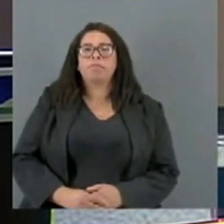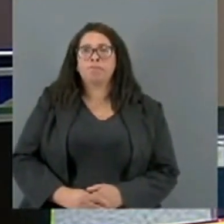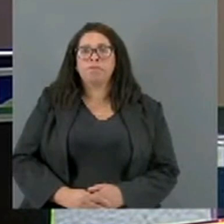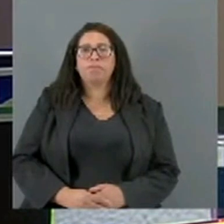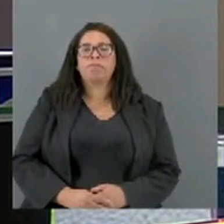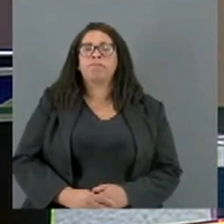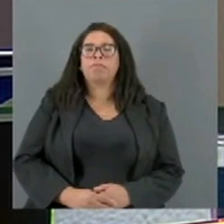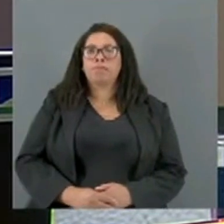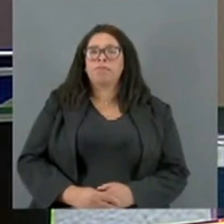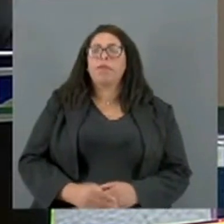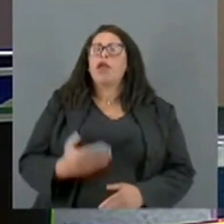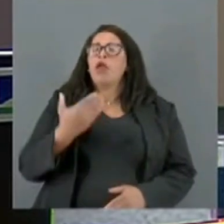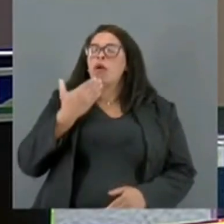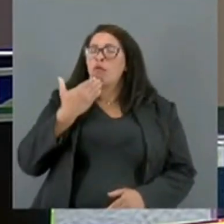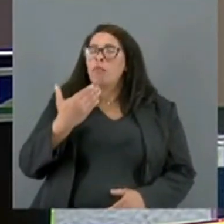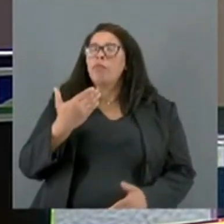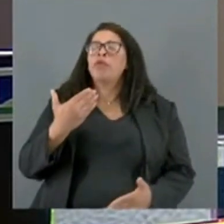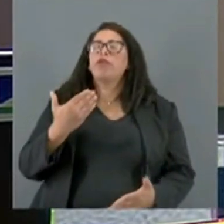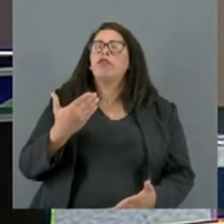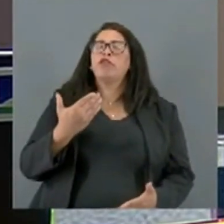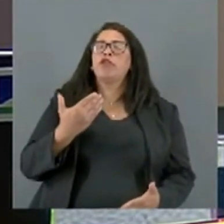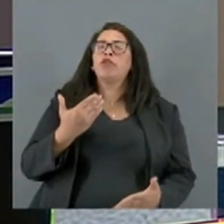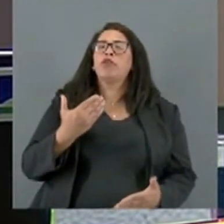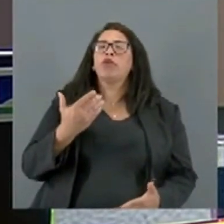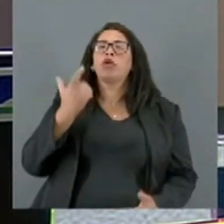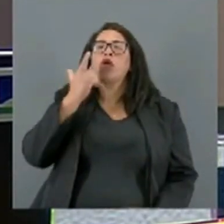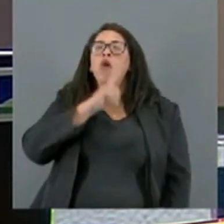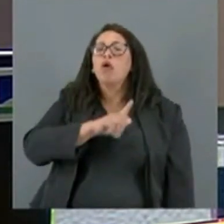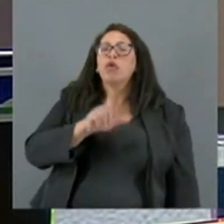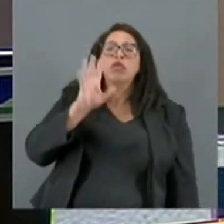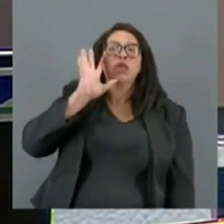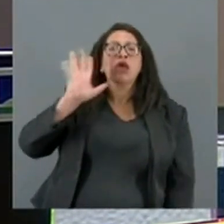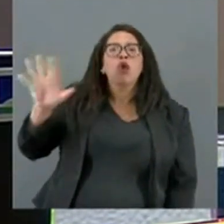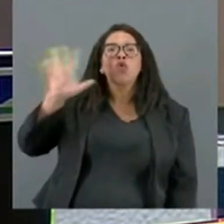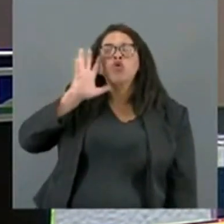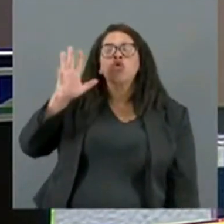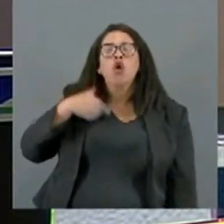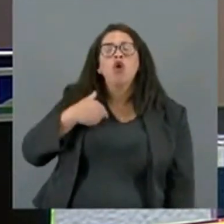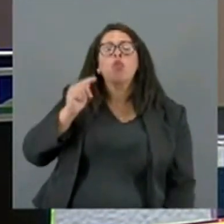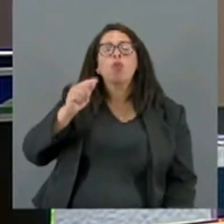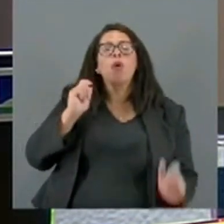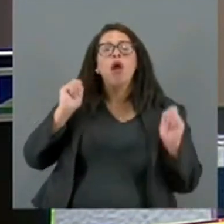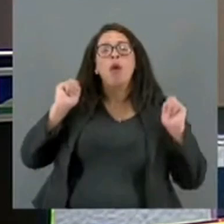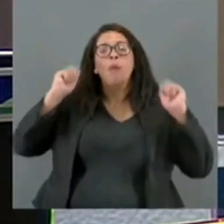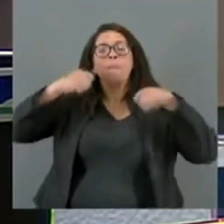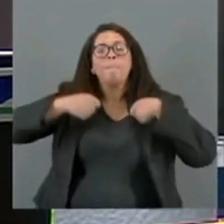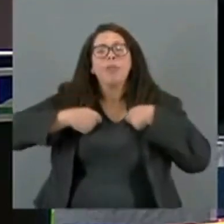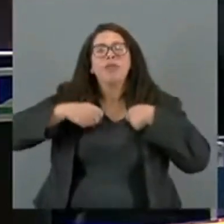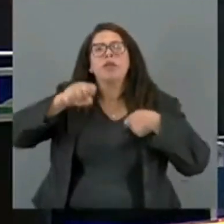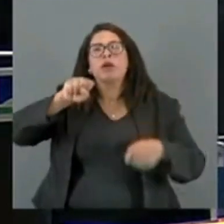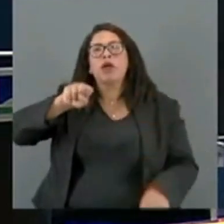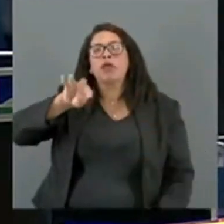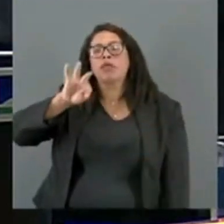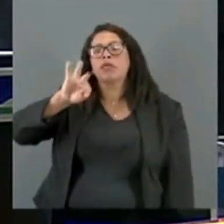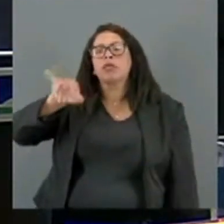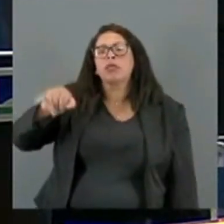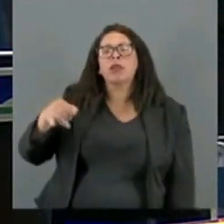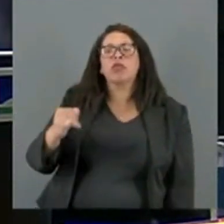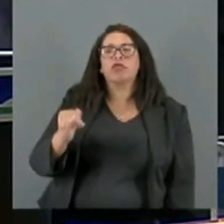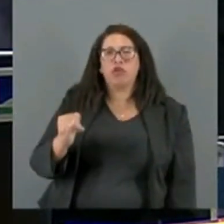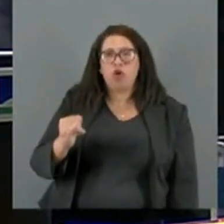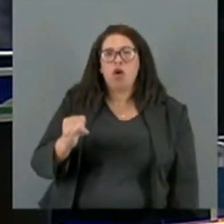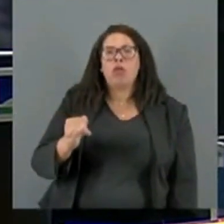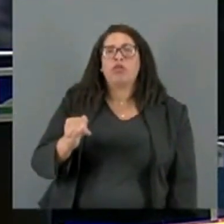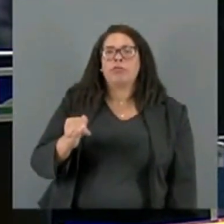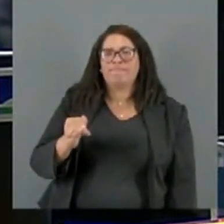da concretização de um sonho, ascender ao cargo de ministro do Superior